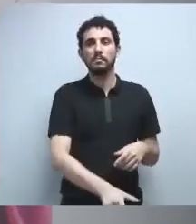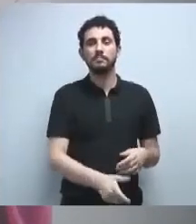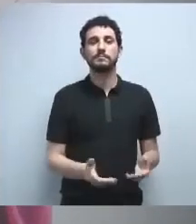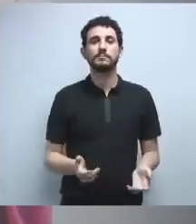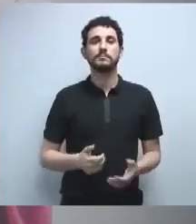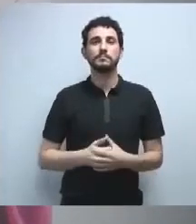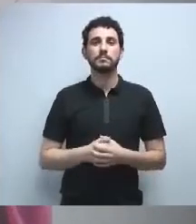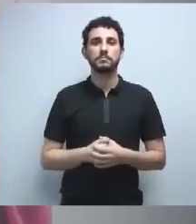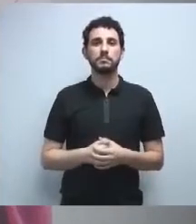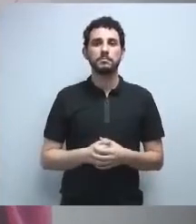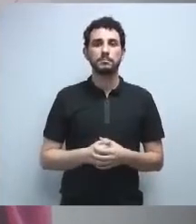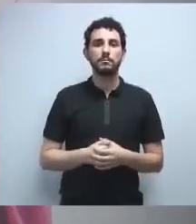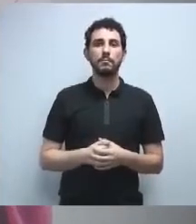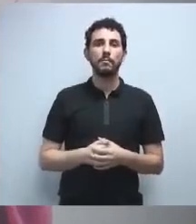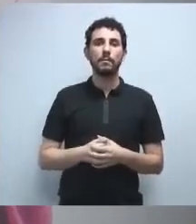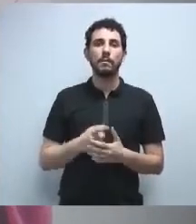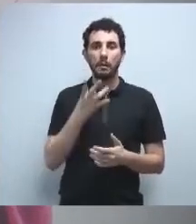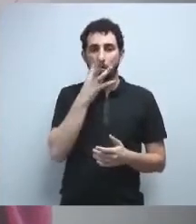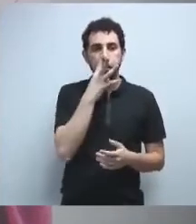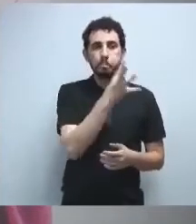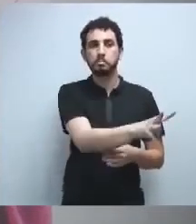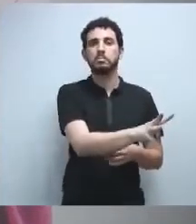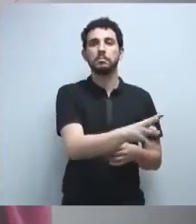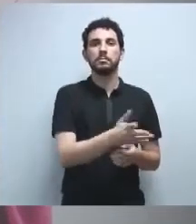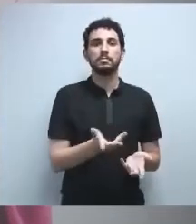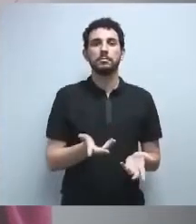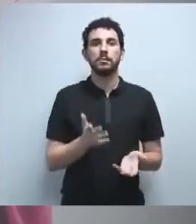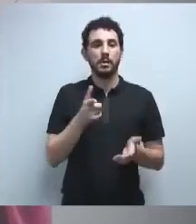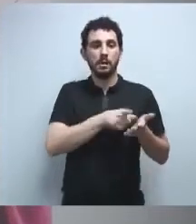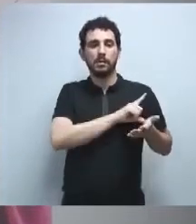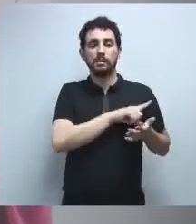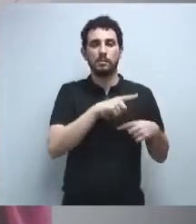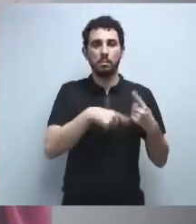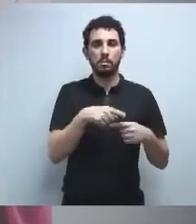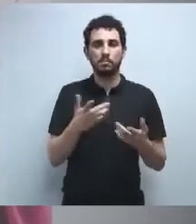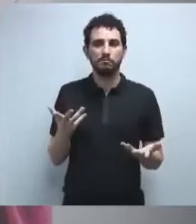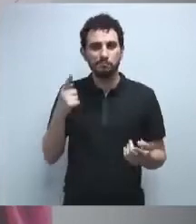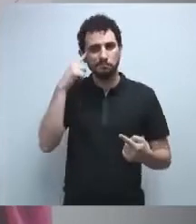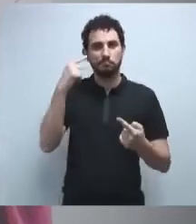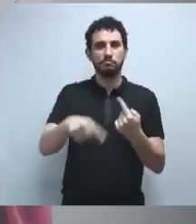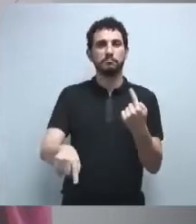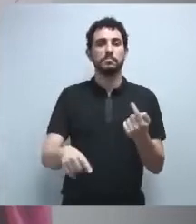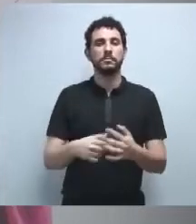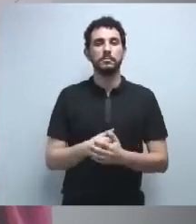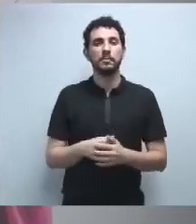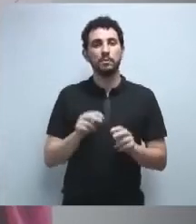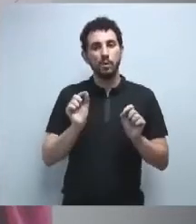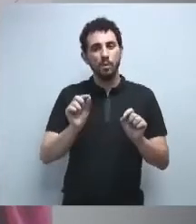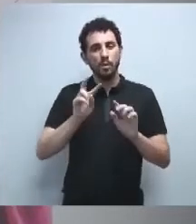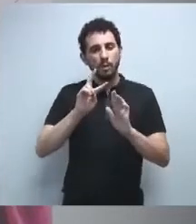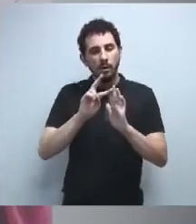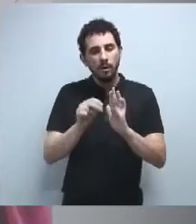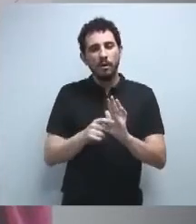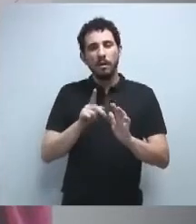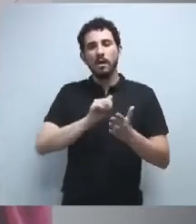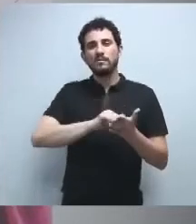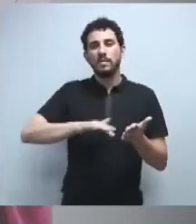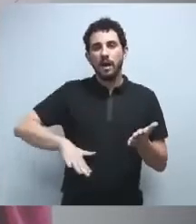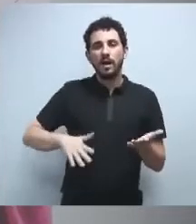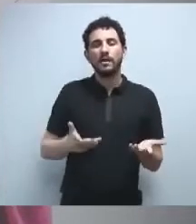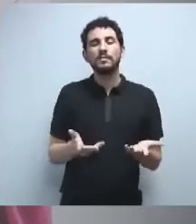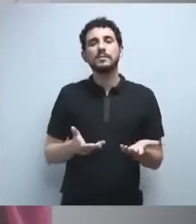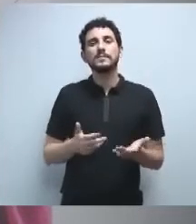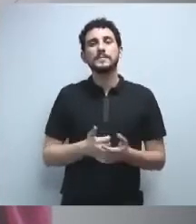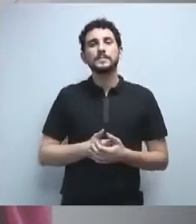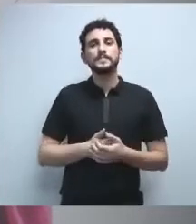é que ele acusou então são são atividades defesa